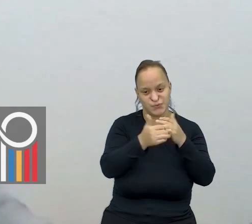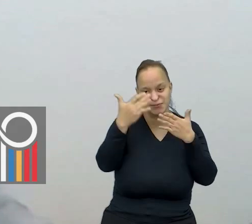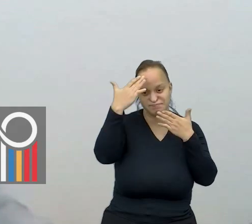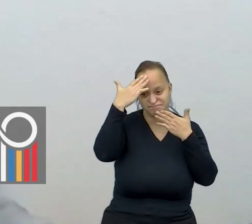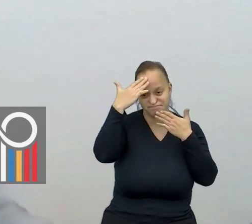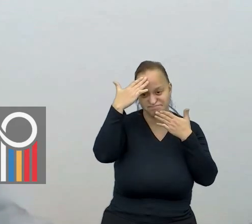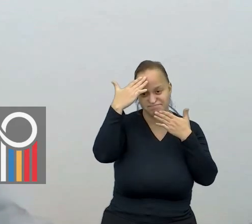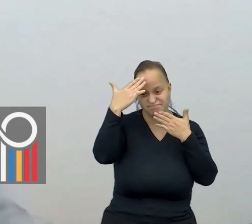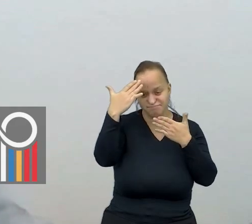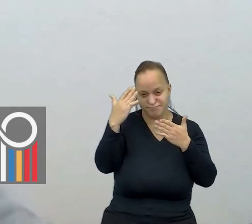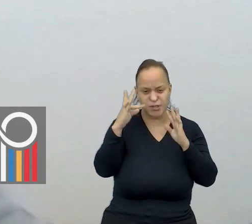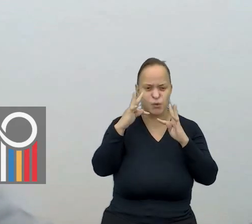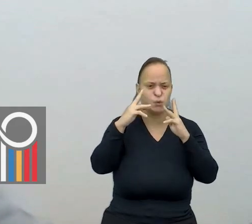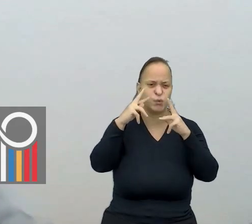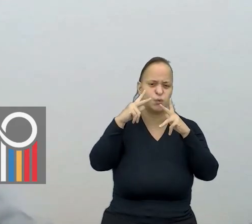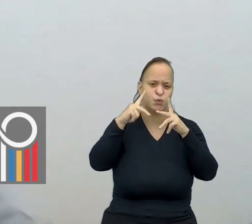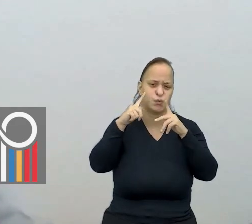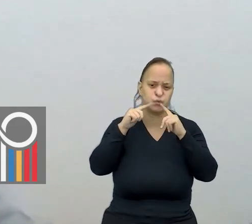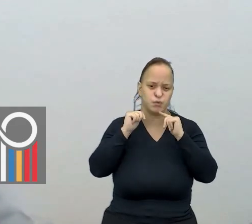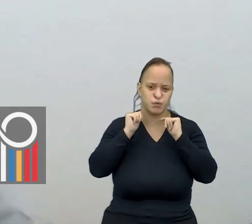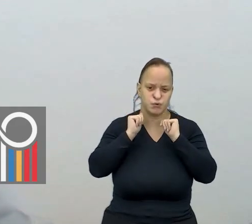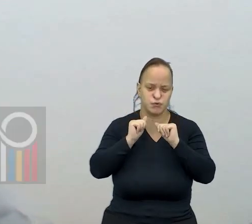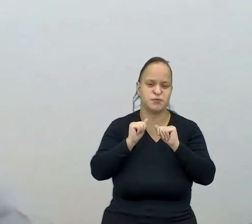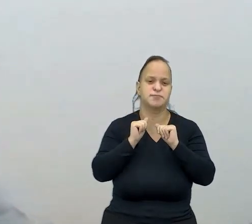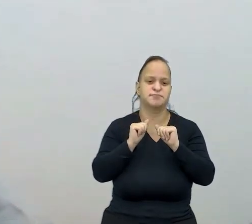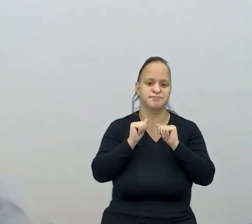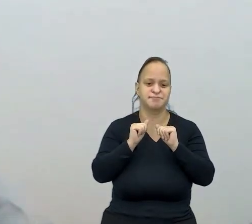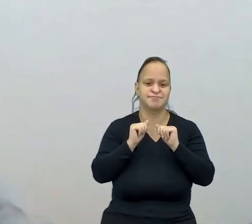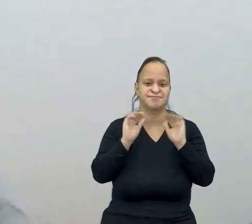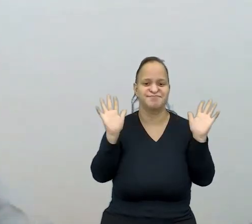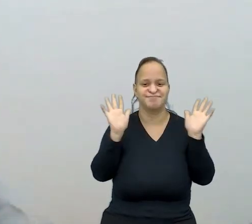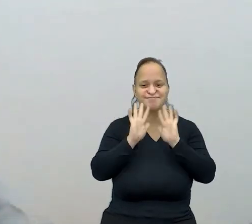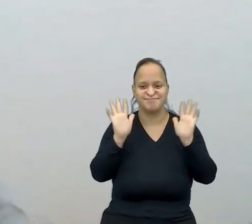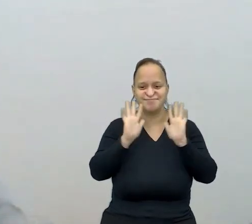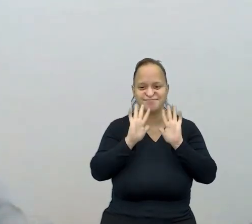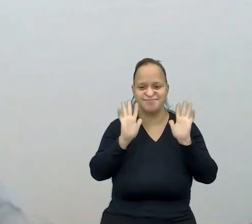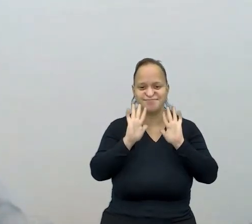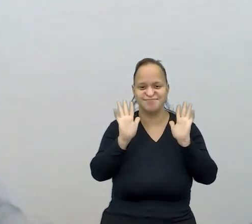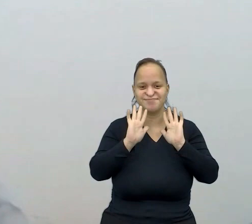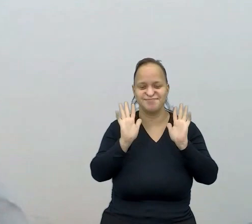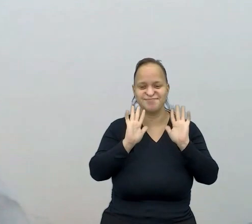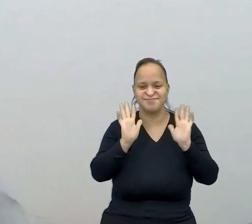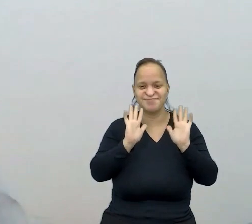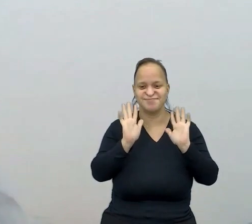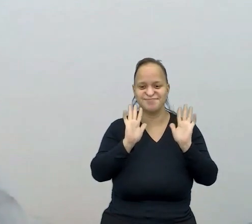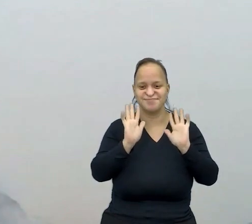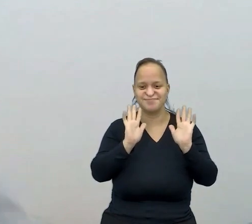tenha sido proveitoso, assim como foi para mim também. E até uma próxima. Tchau!